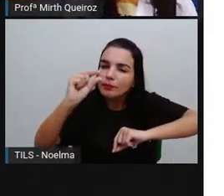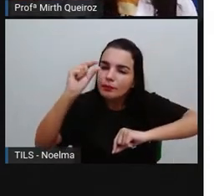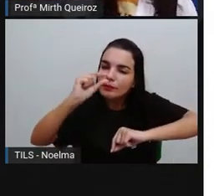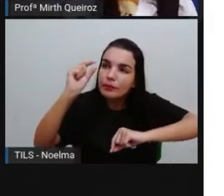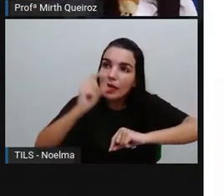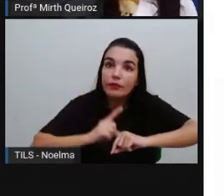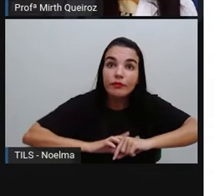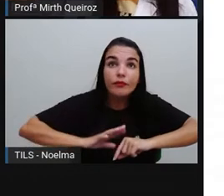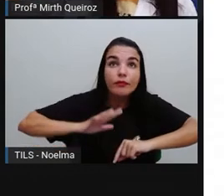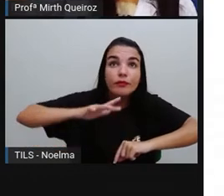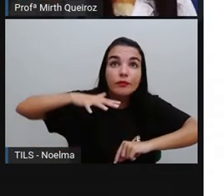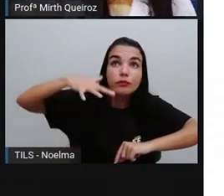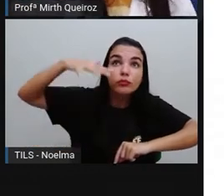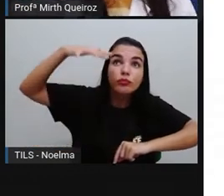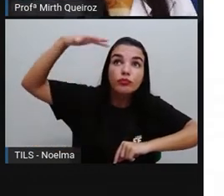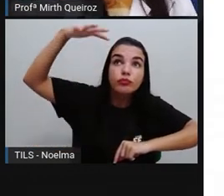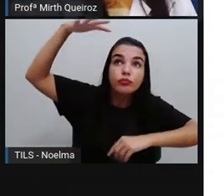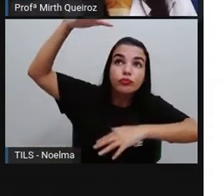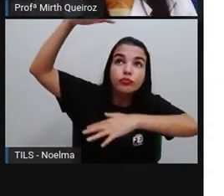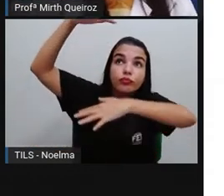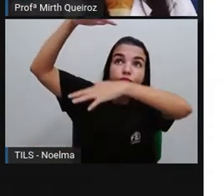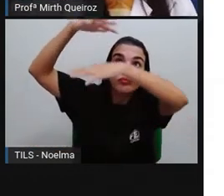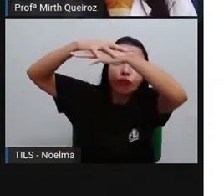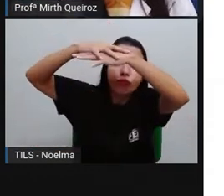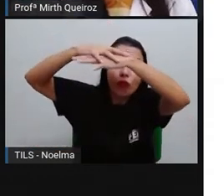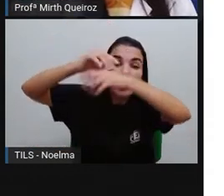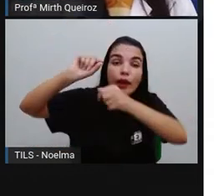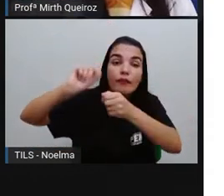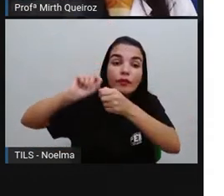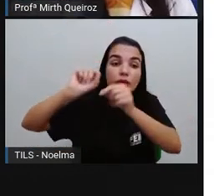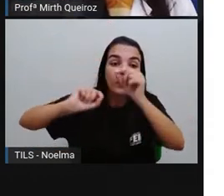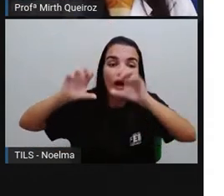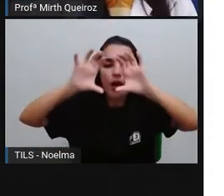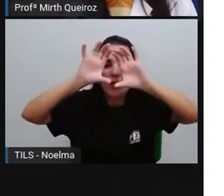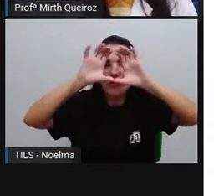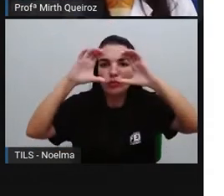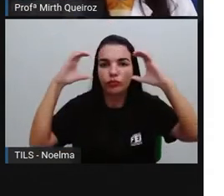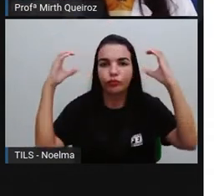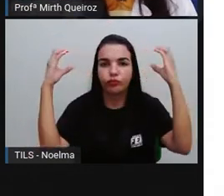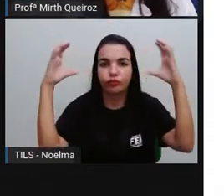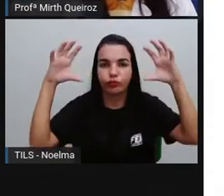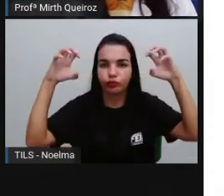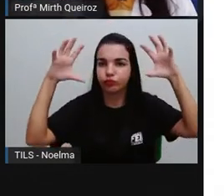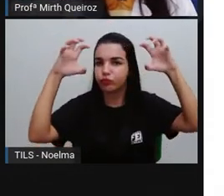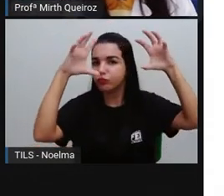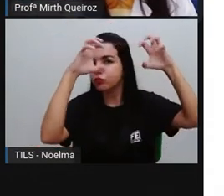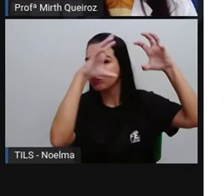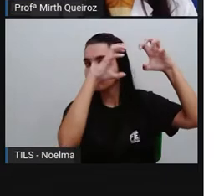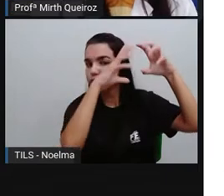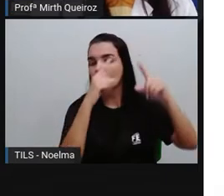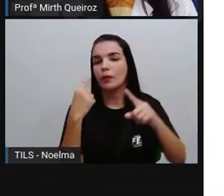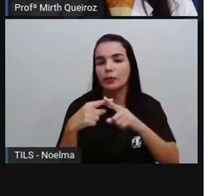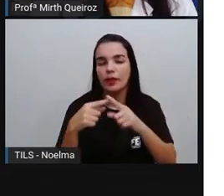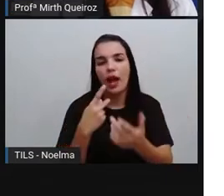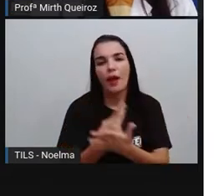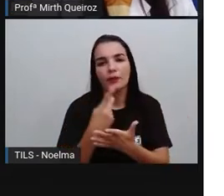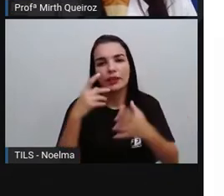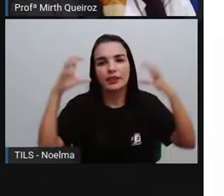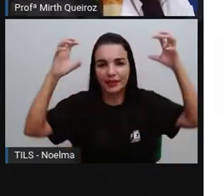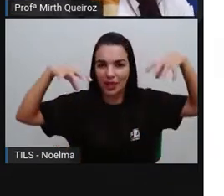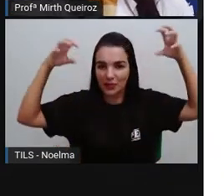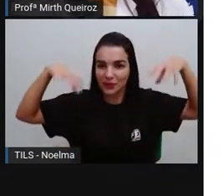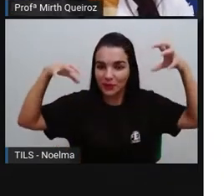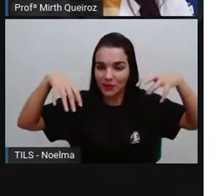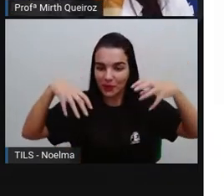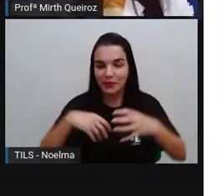subir, ó, e se condensar lá e formar as nuvens para que haja chuvas, né? E o que